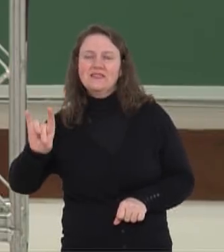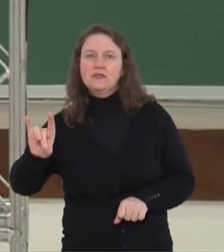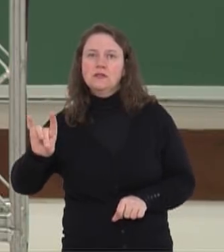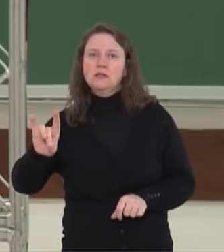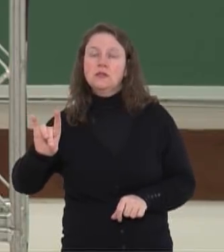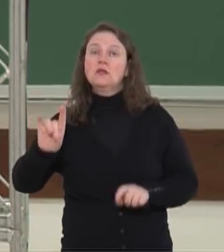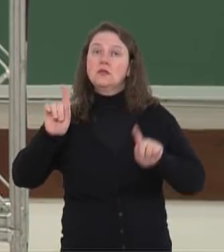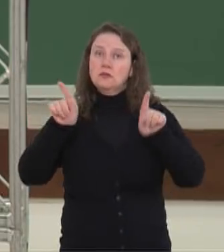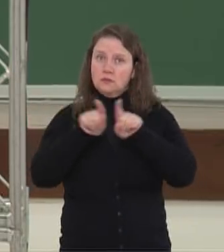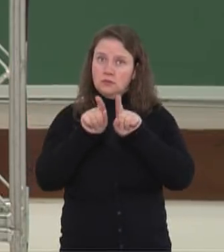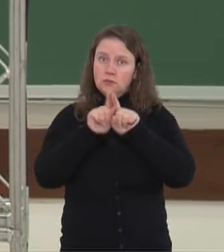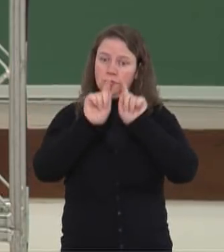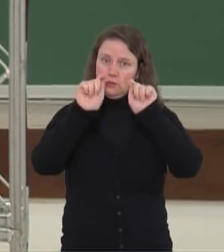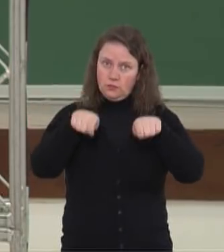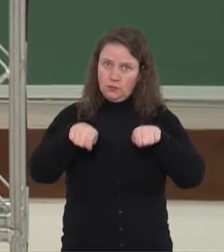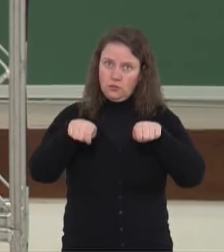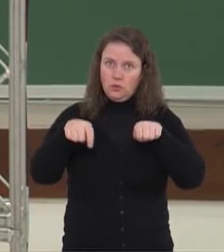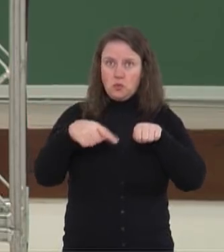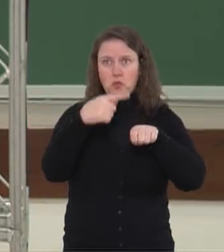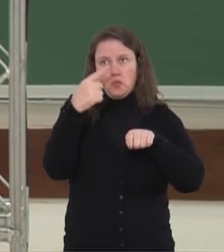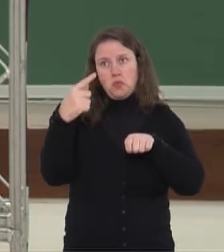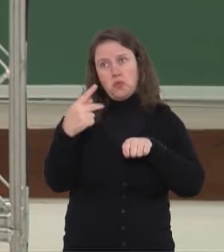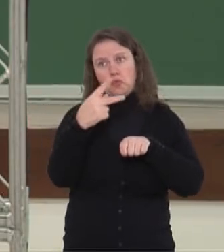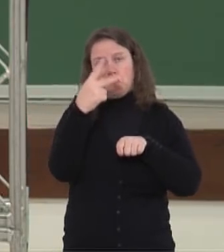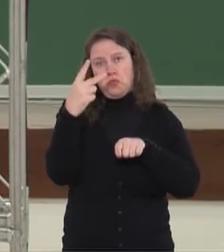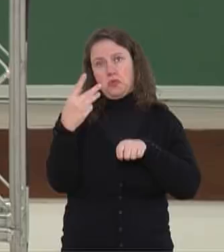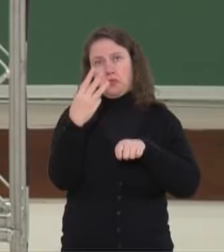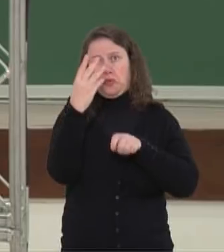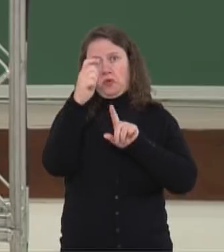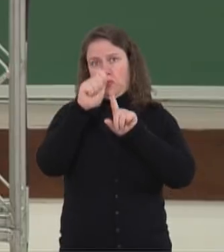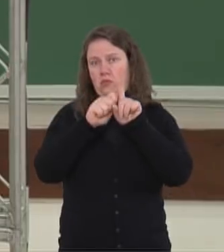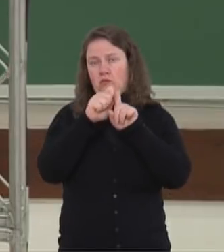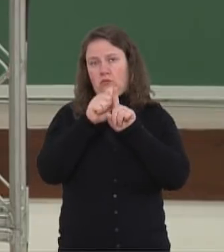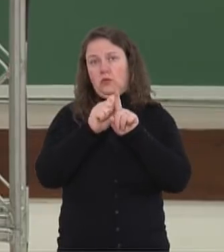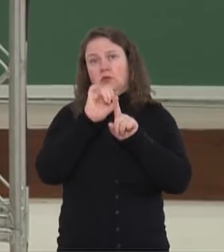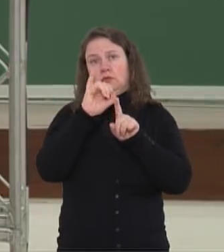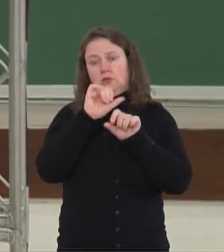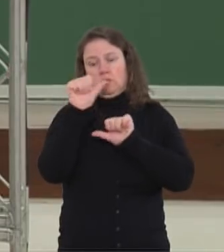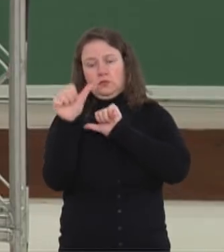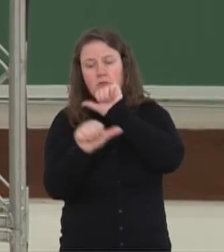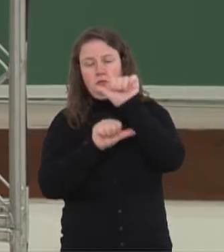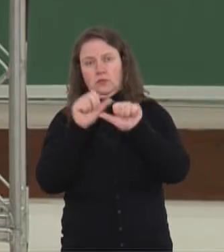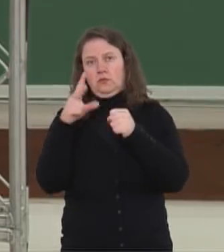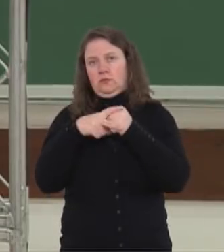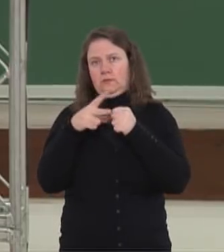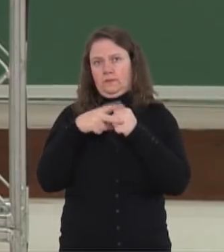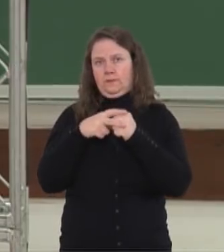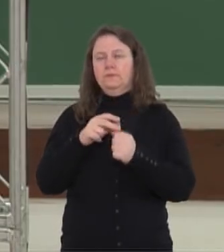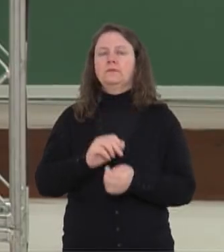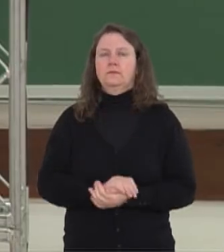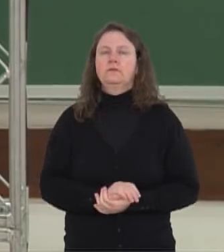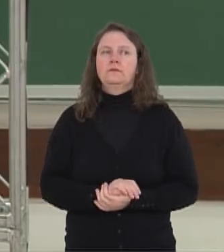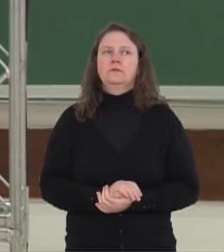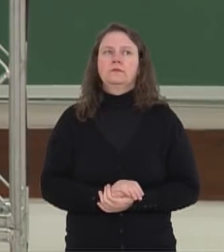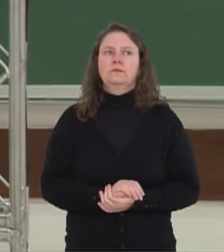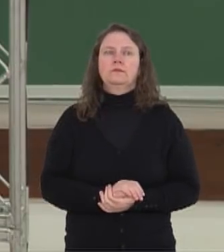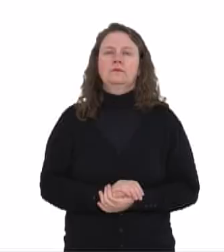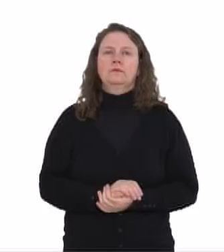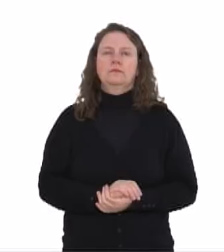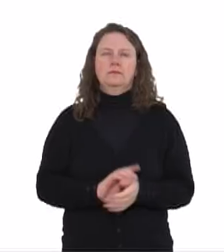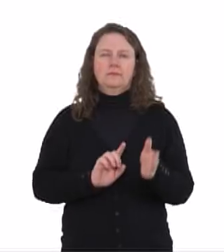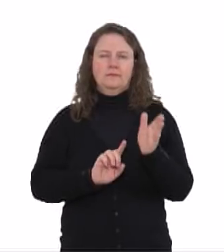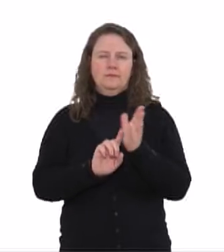poderia colocar mais de um mês se nós trocássemos o verbo. Então, observem. My favorite free